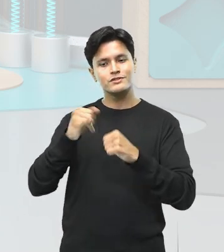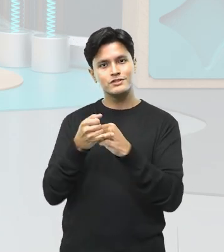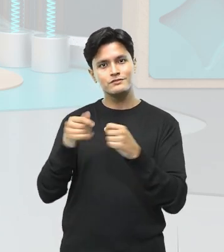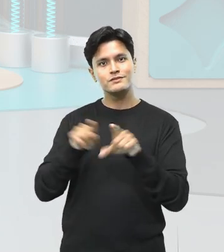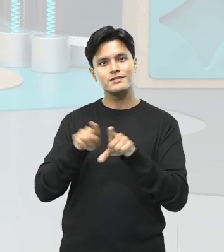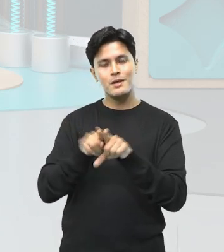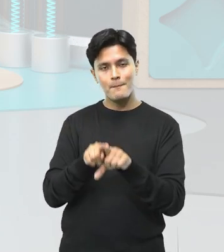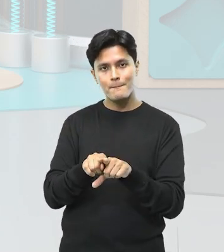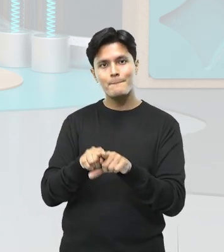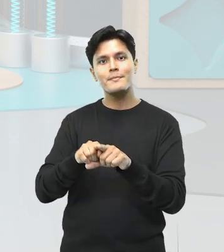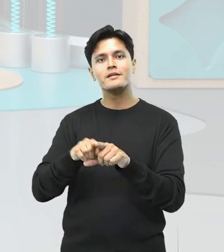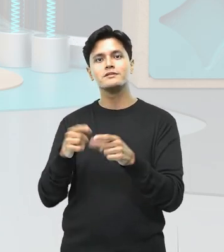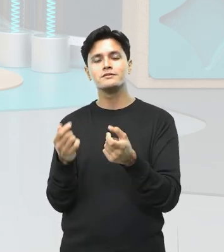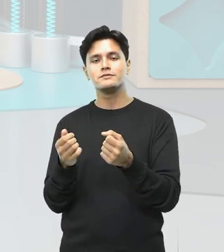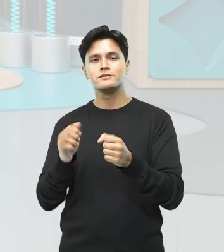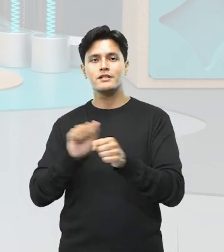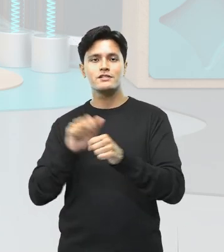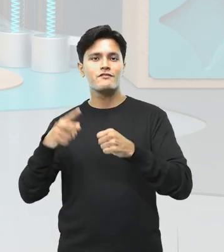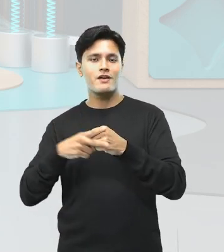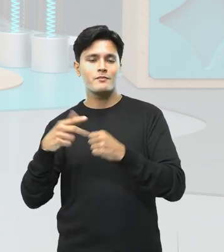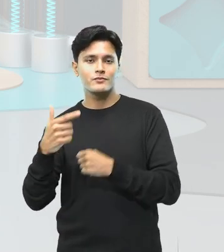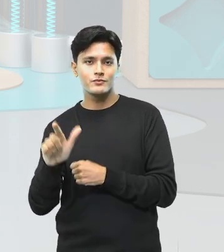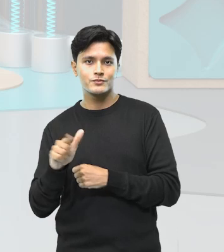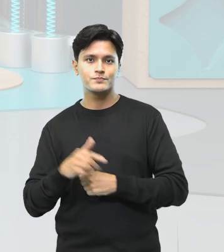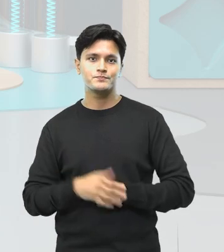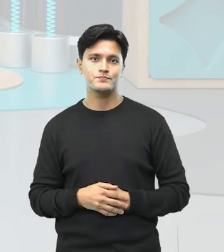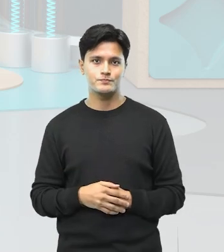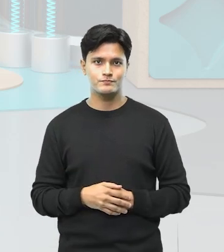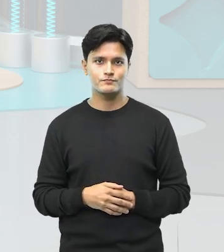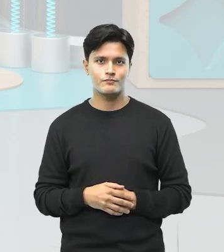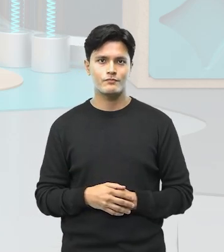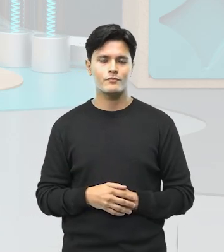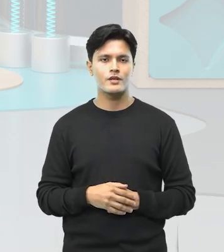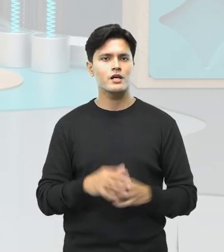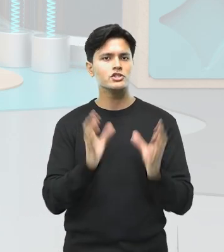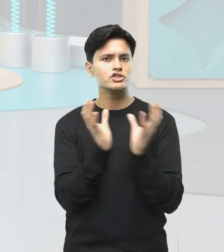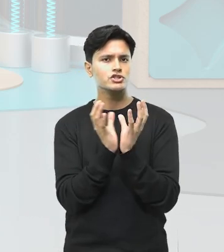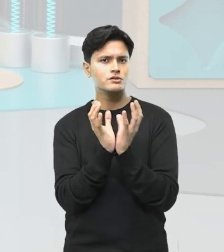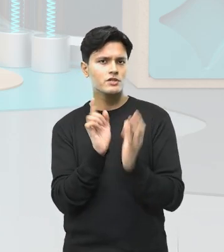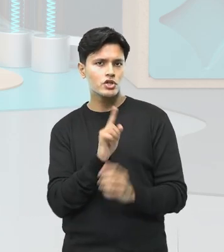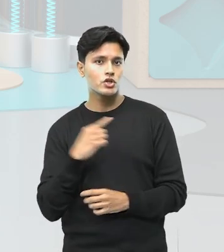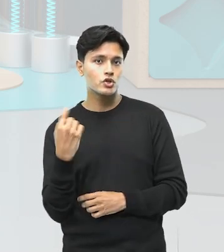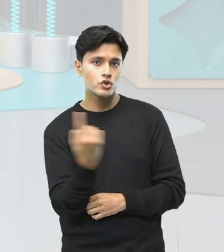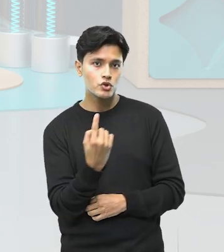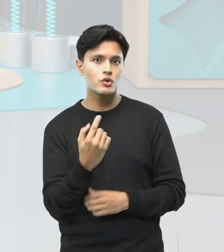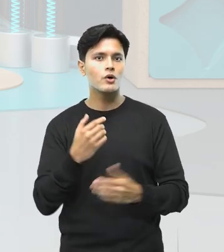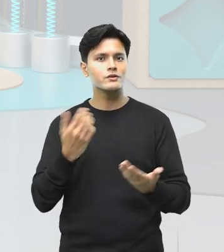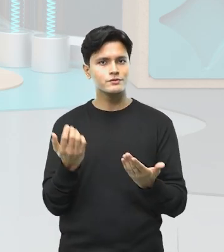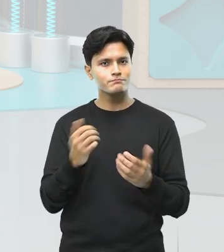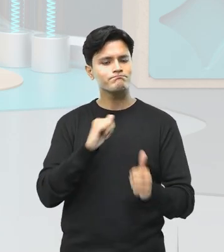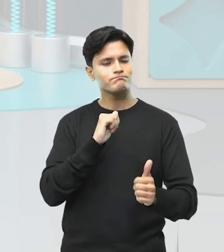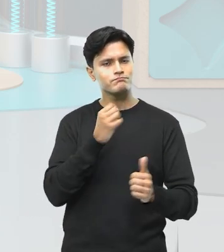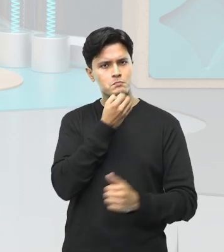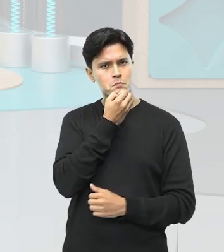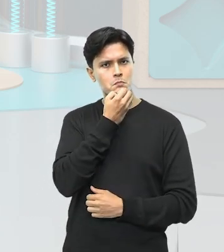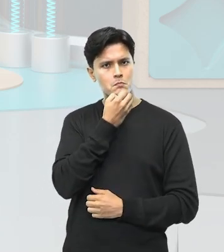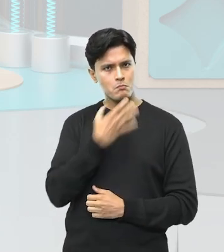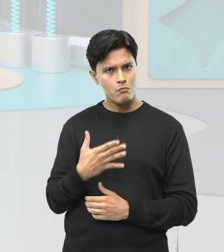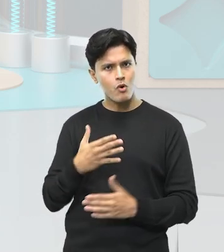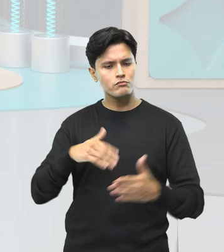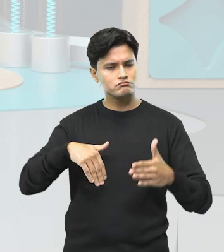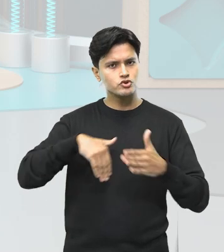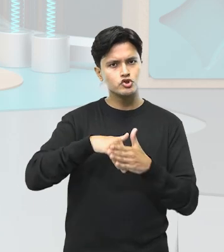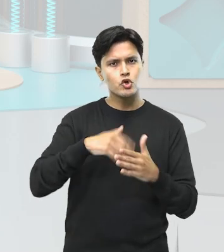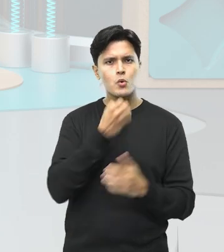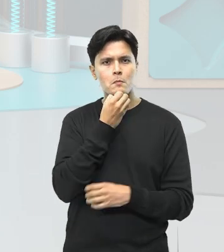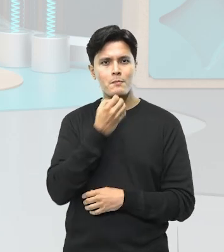time jogou bem. Qual é a palavra que está indicando uma ação nesta oração? Jogou,